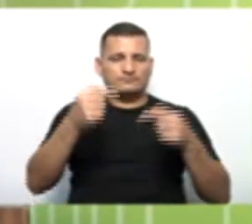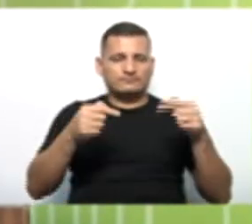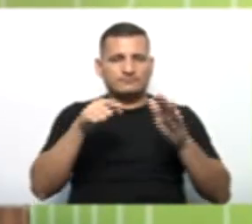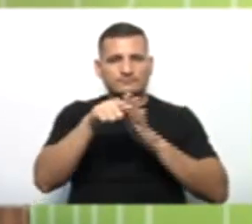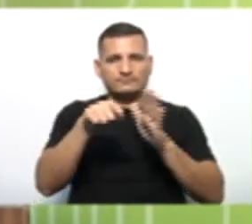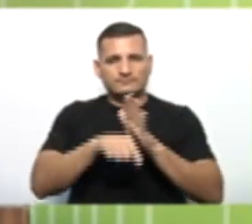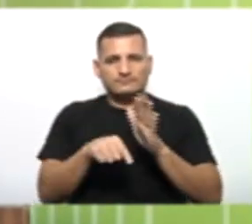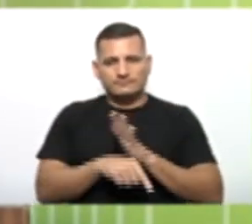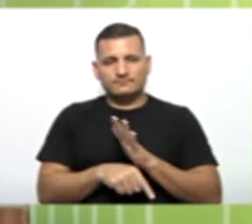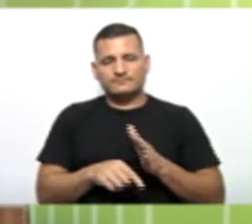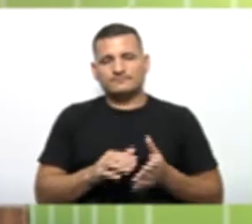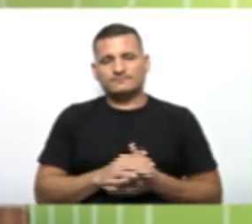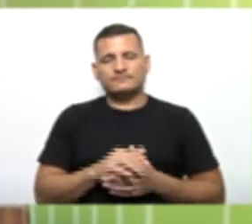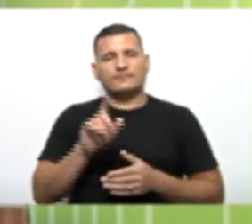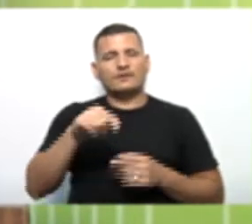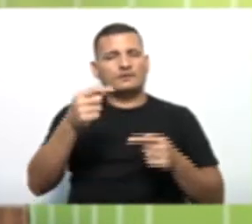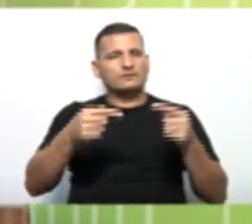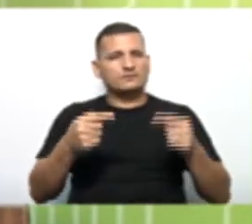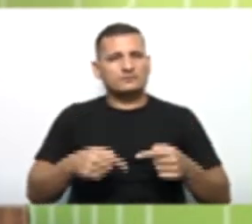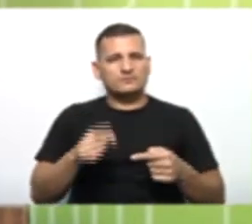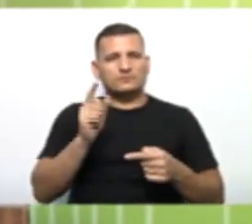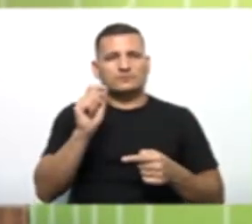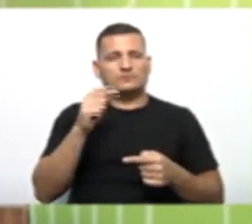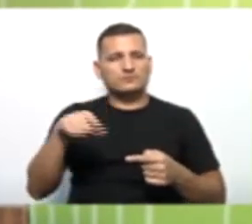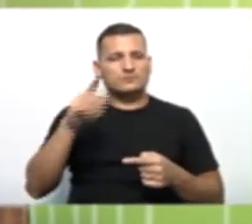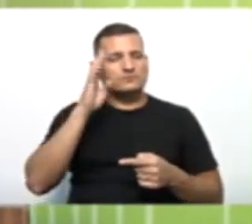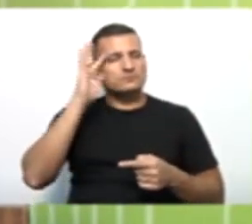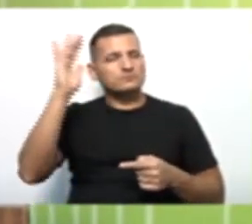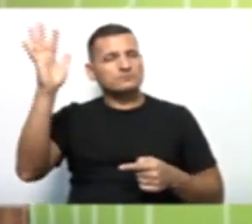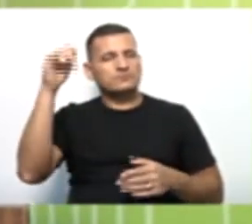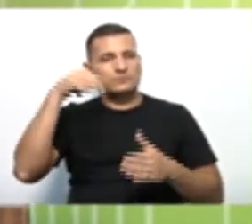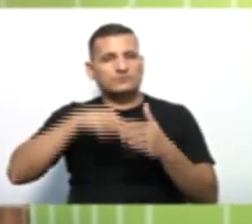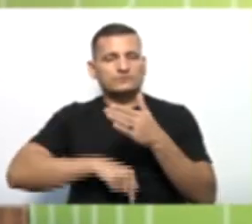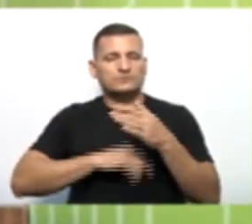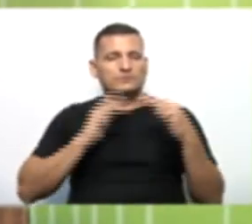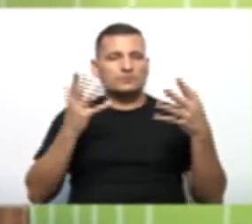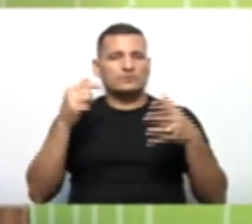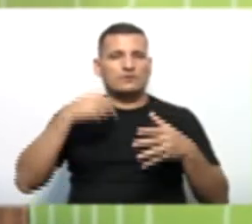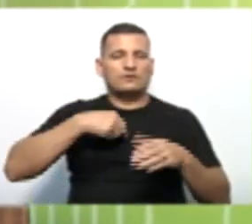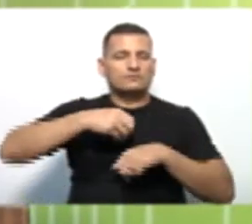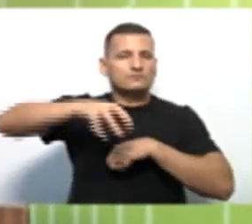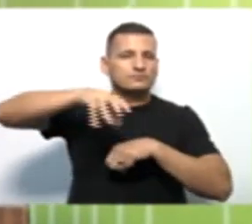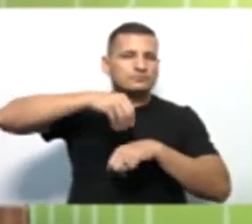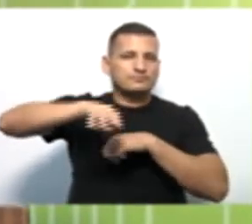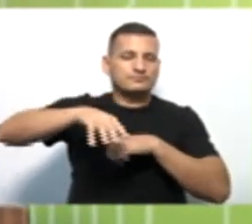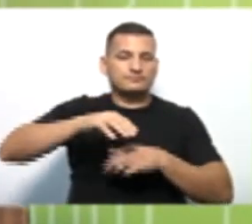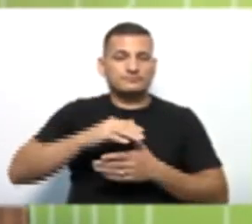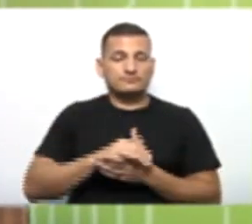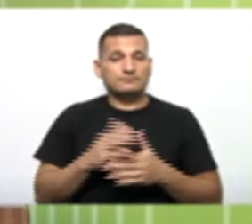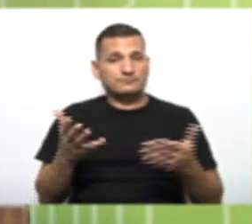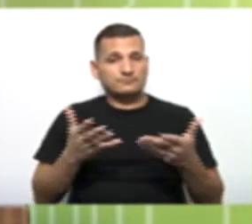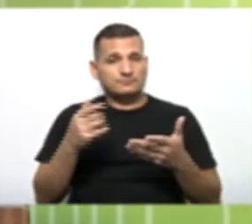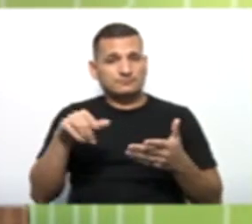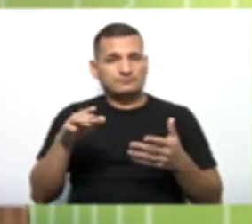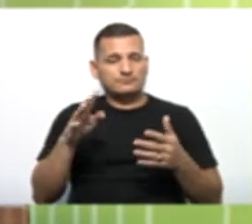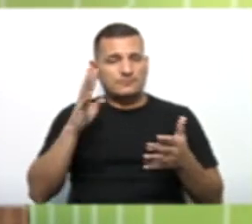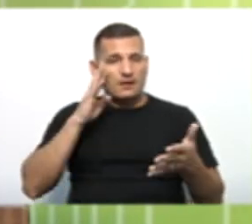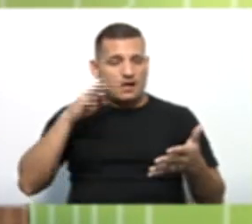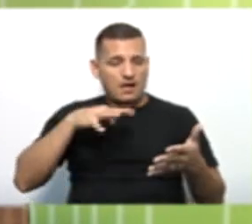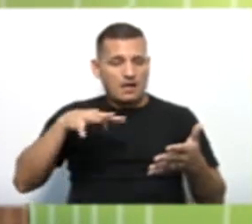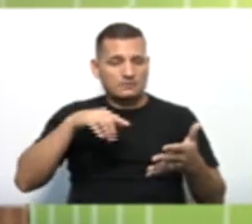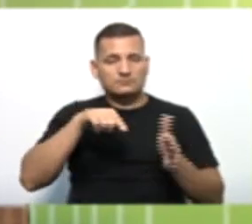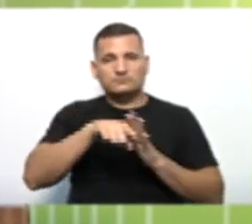questões que levam que deverão levar vocês a uma reflexão profunda de tudo que nós trabalhamos aqui fiquem atentos às